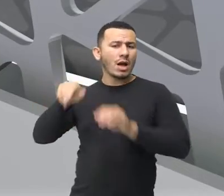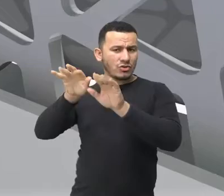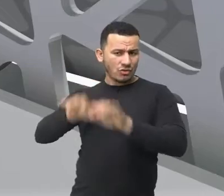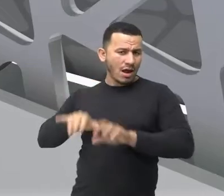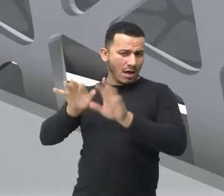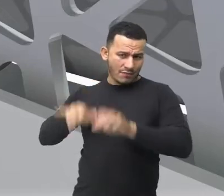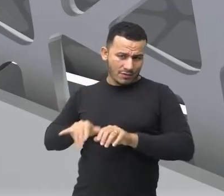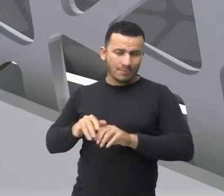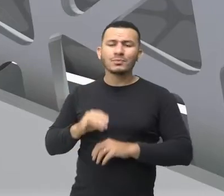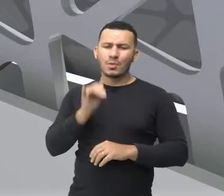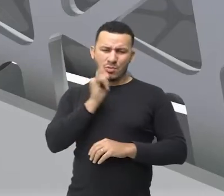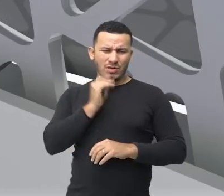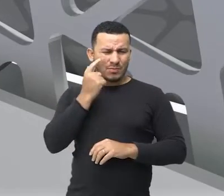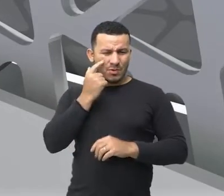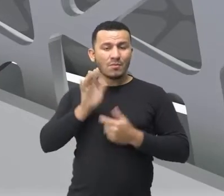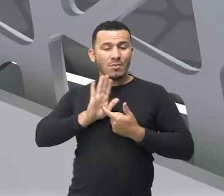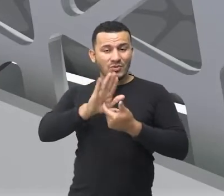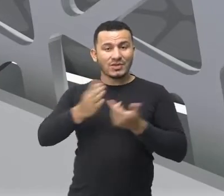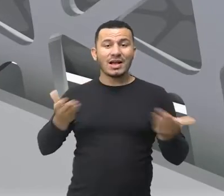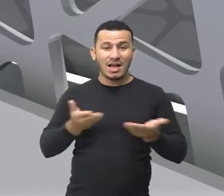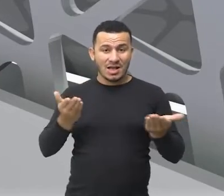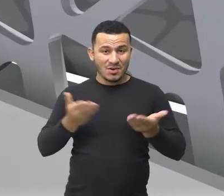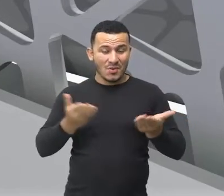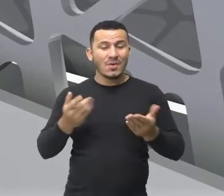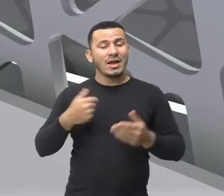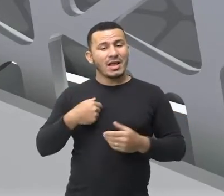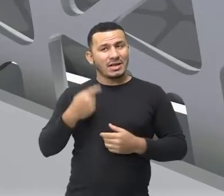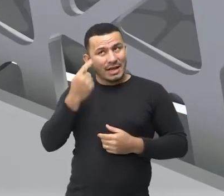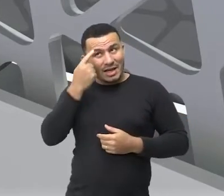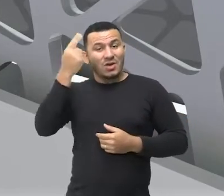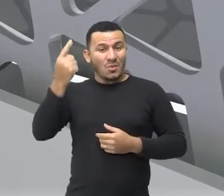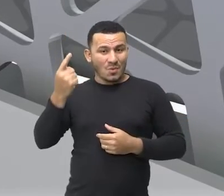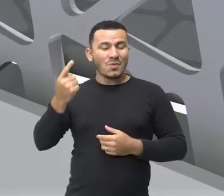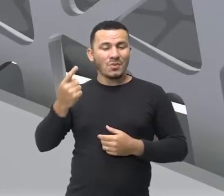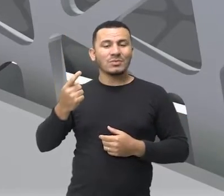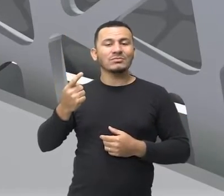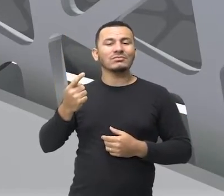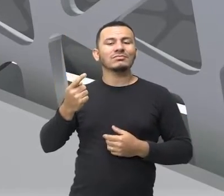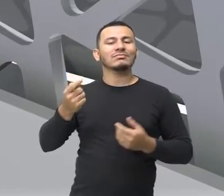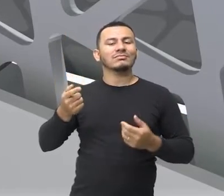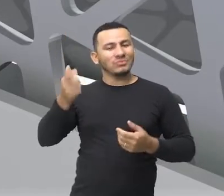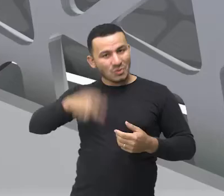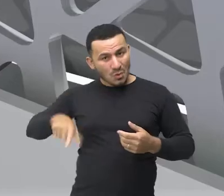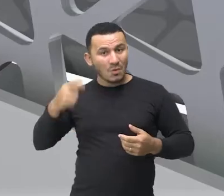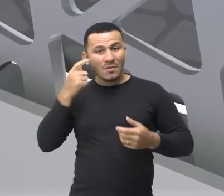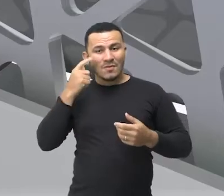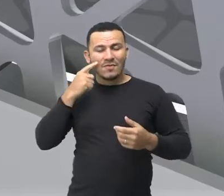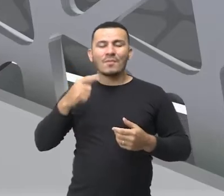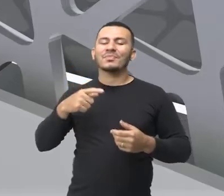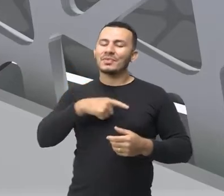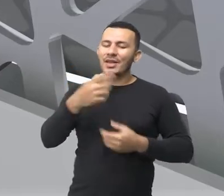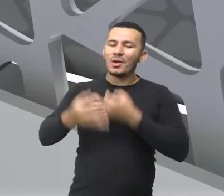um exemplo de uma carta de leitor que nós criamos aqui e que, novamente, comenta o